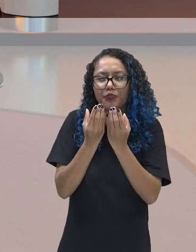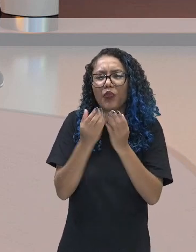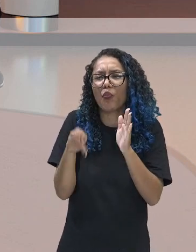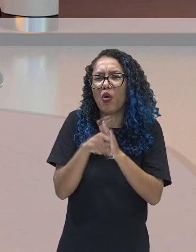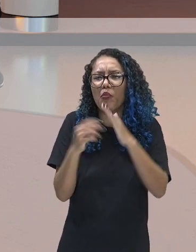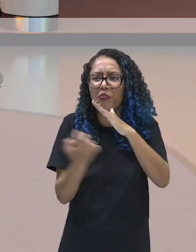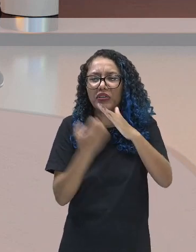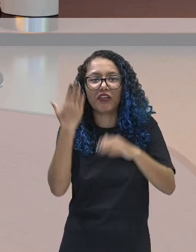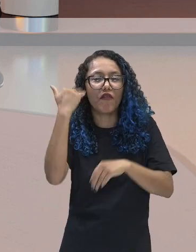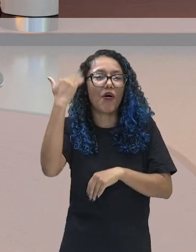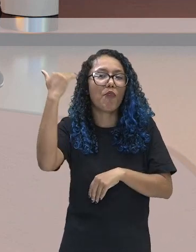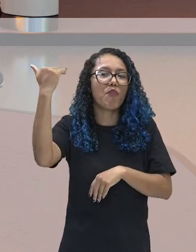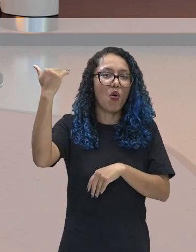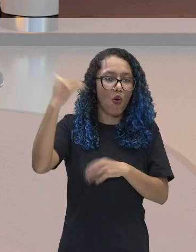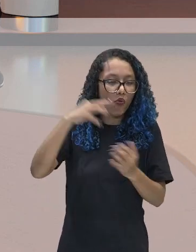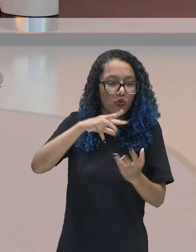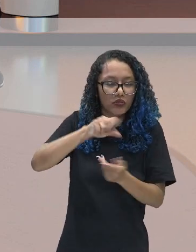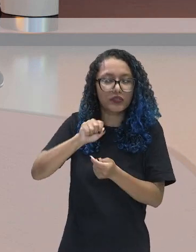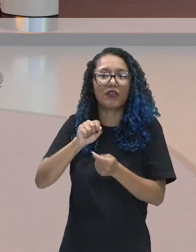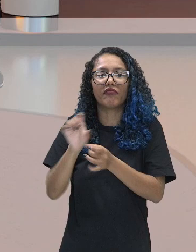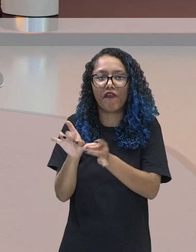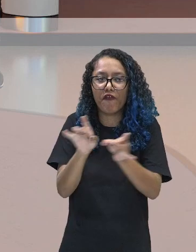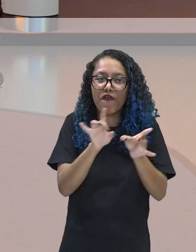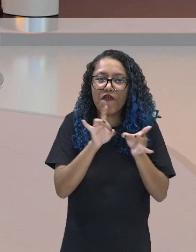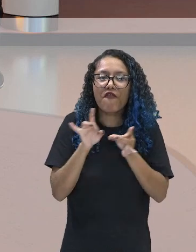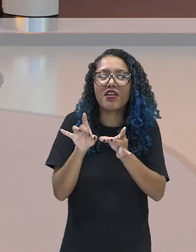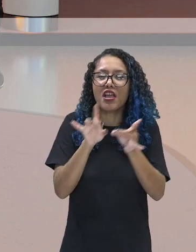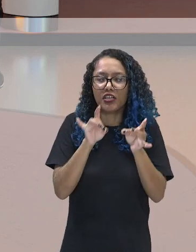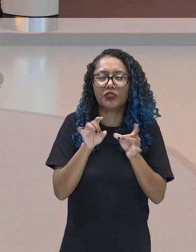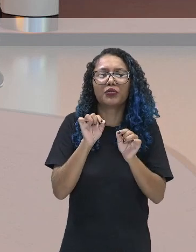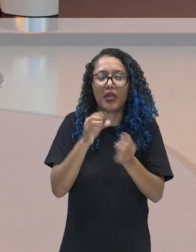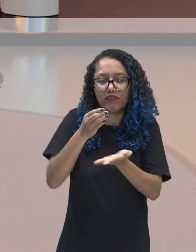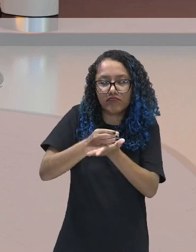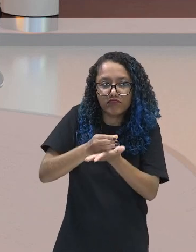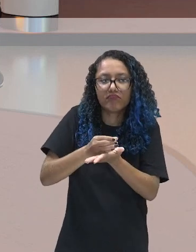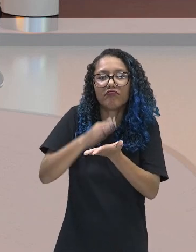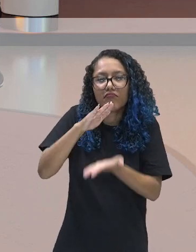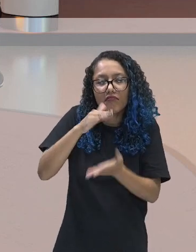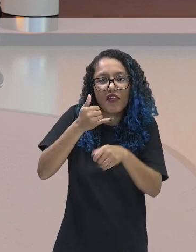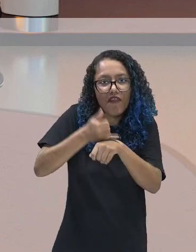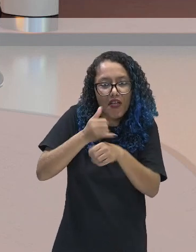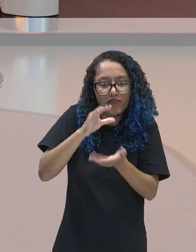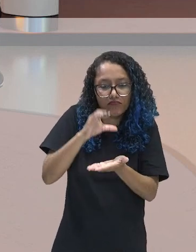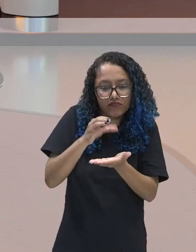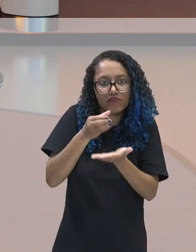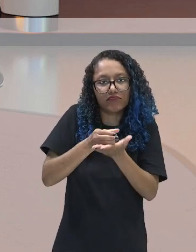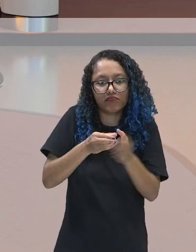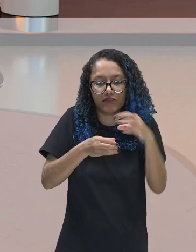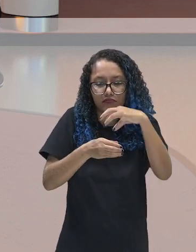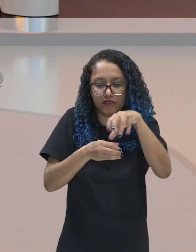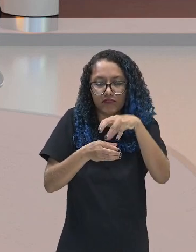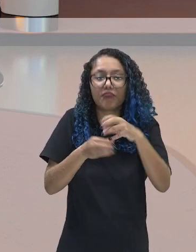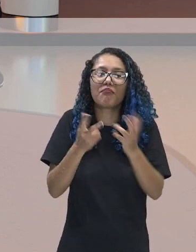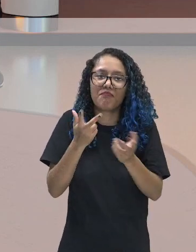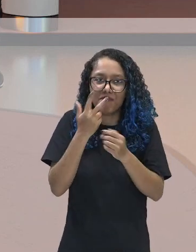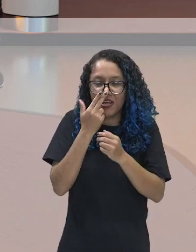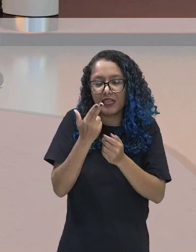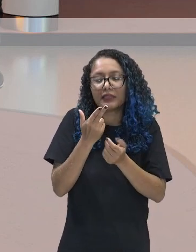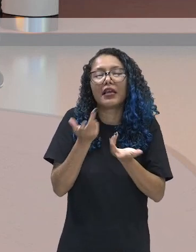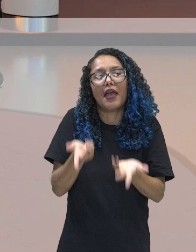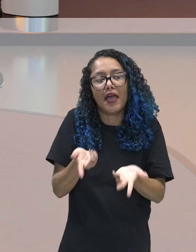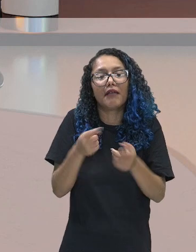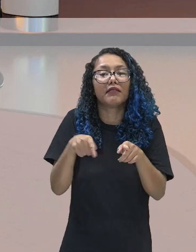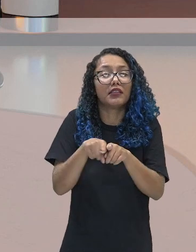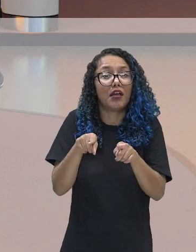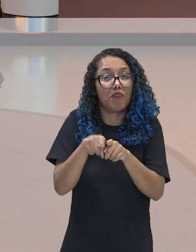multinacionais que estão ali vendendo o alimento enlatado, propriamente dito. Isso é uma herança ali do capitalismo